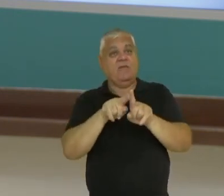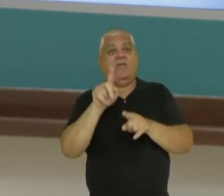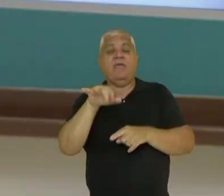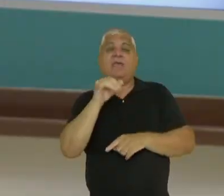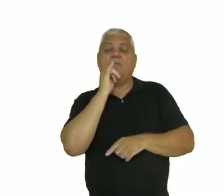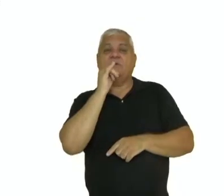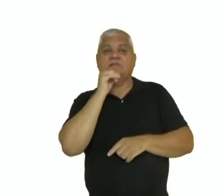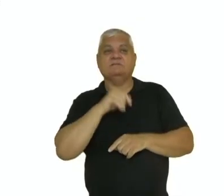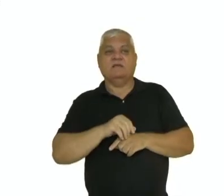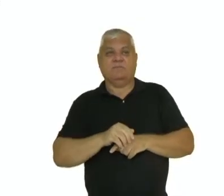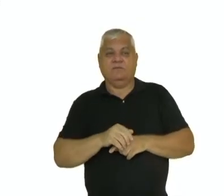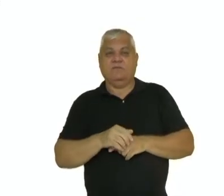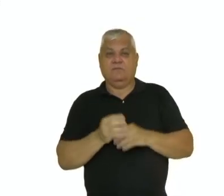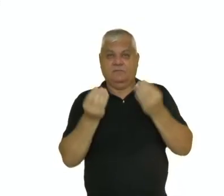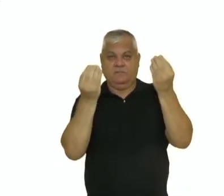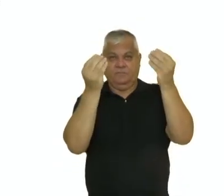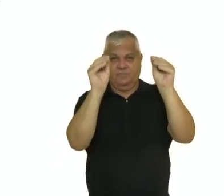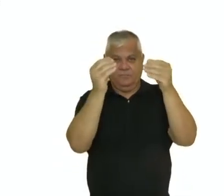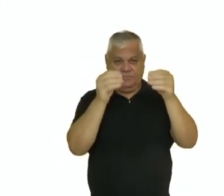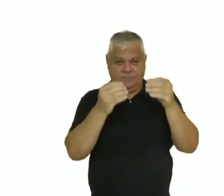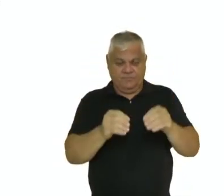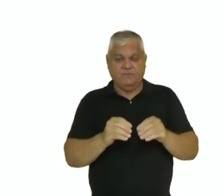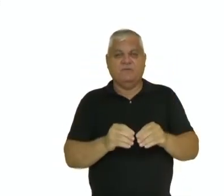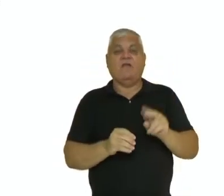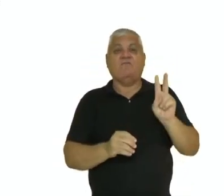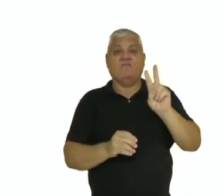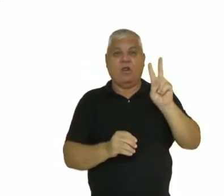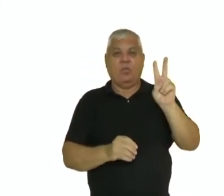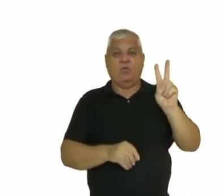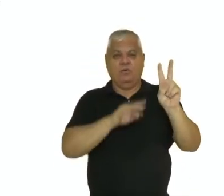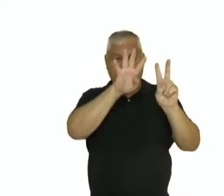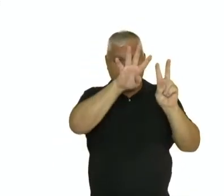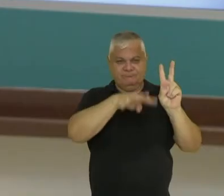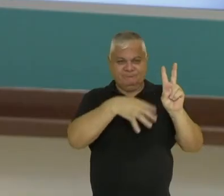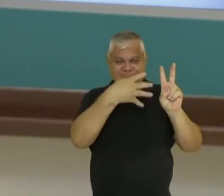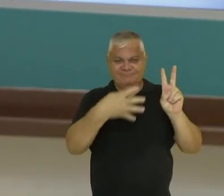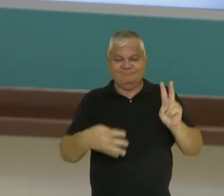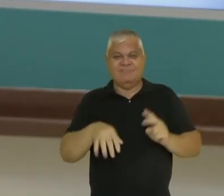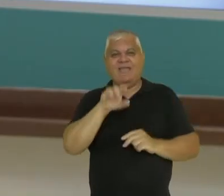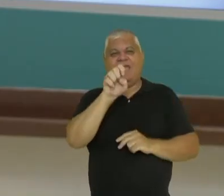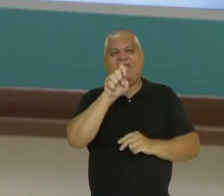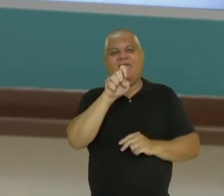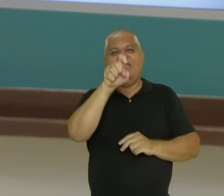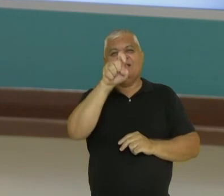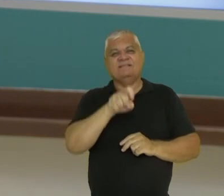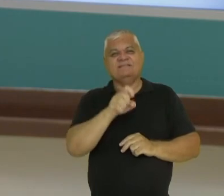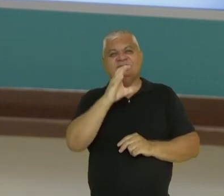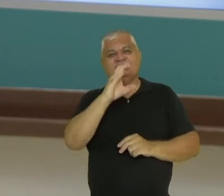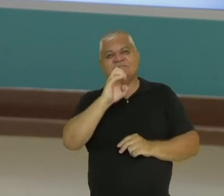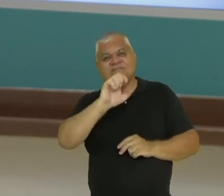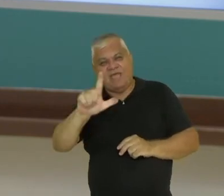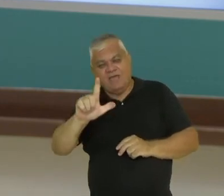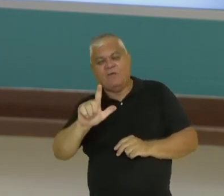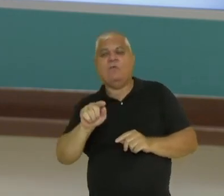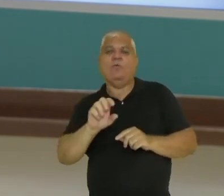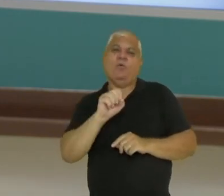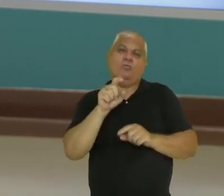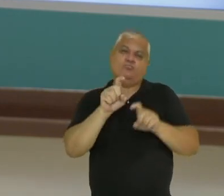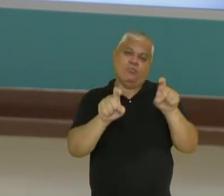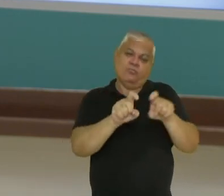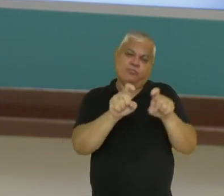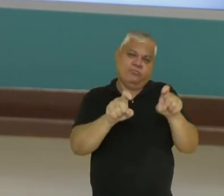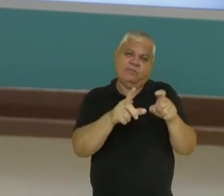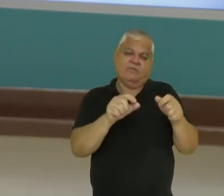seria colocar os seus valores, né, no Excel, por exemplo, ou algum outro recurso computacional que